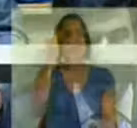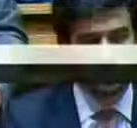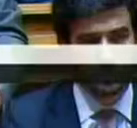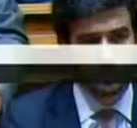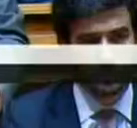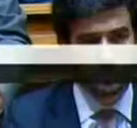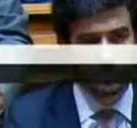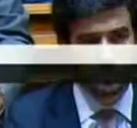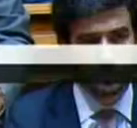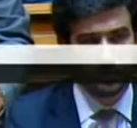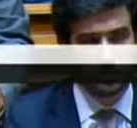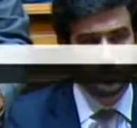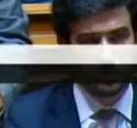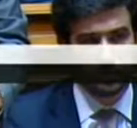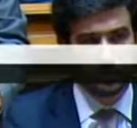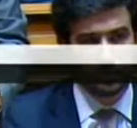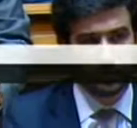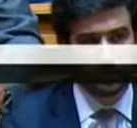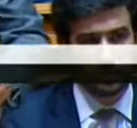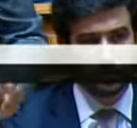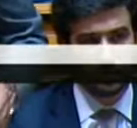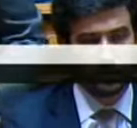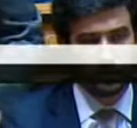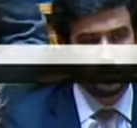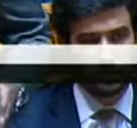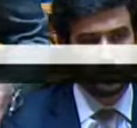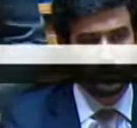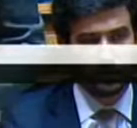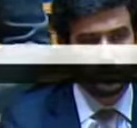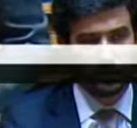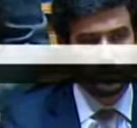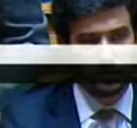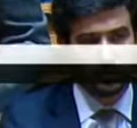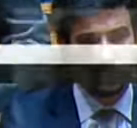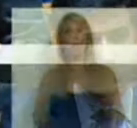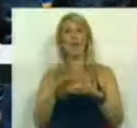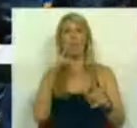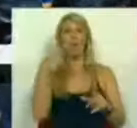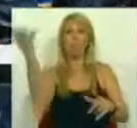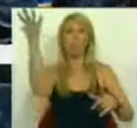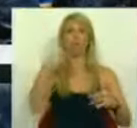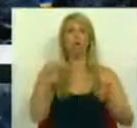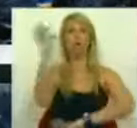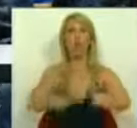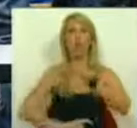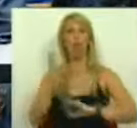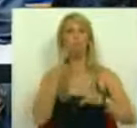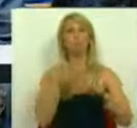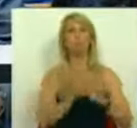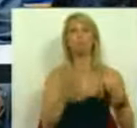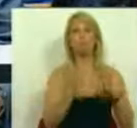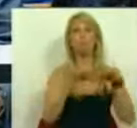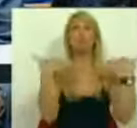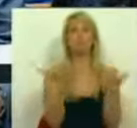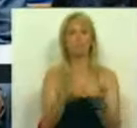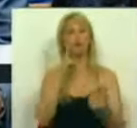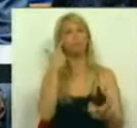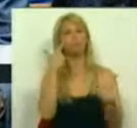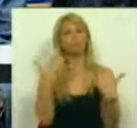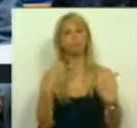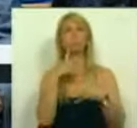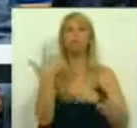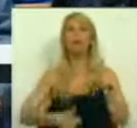terminou o tempo em que alguma sobranceria da Europa face a outros blocos comerciais se vem refletindo em dificuldades de competitividade